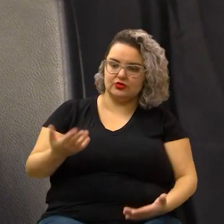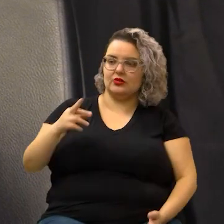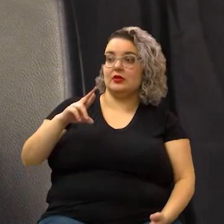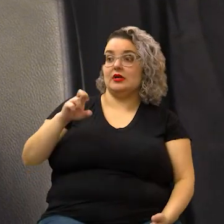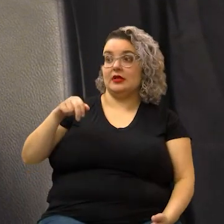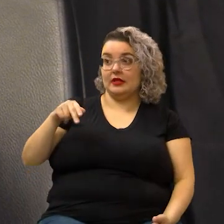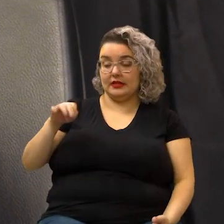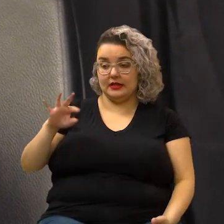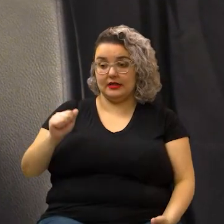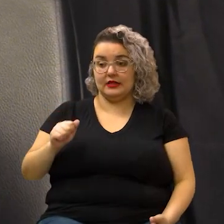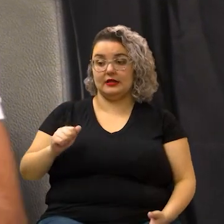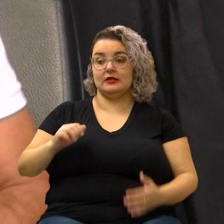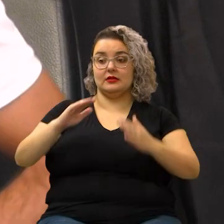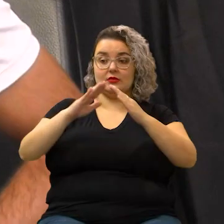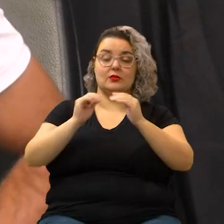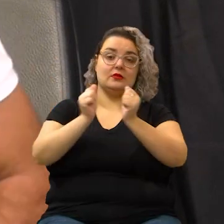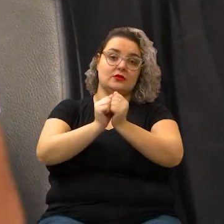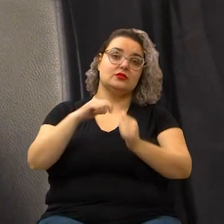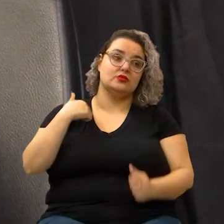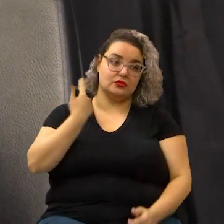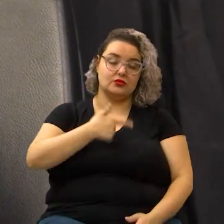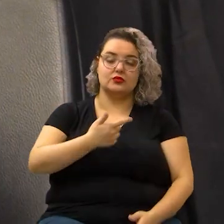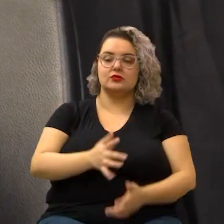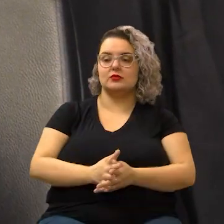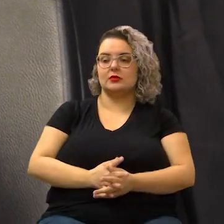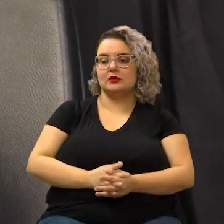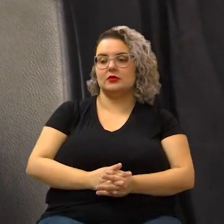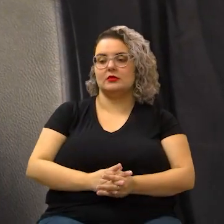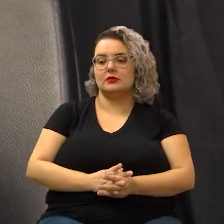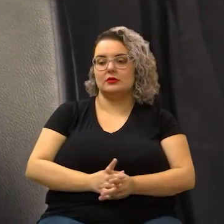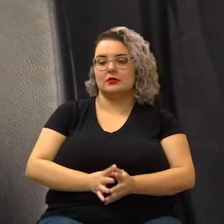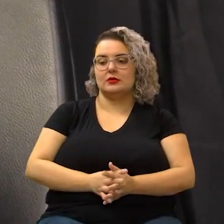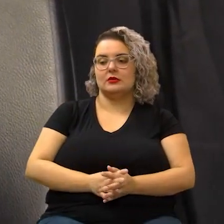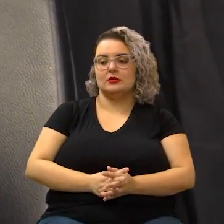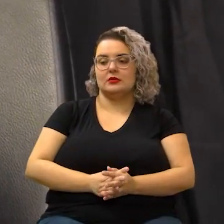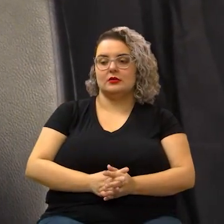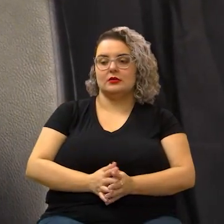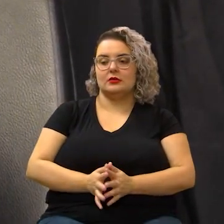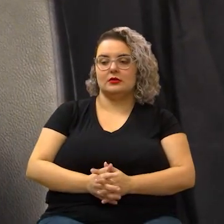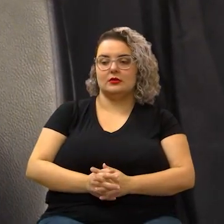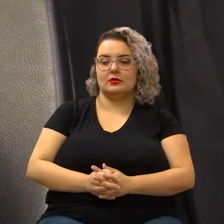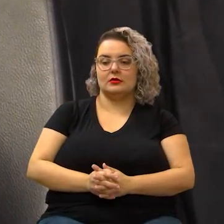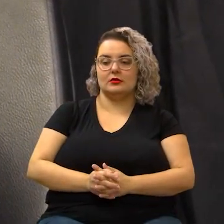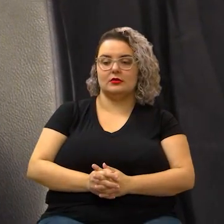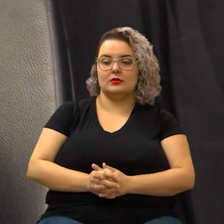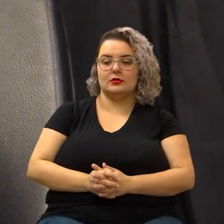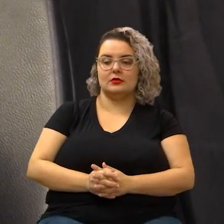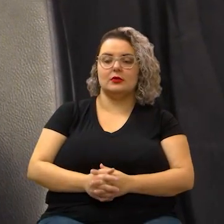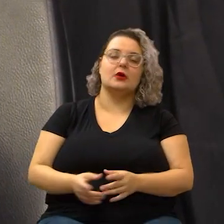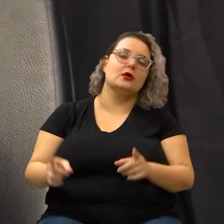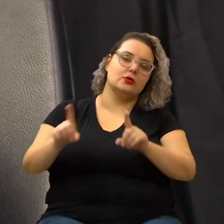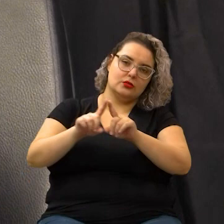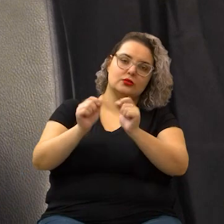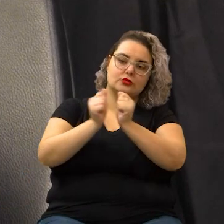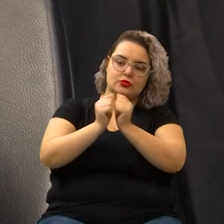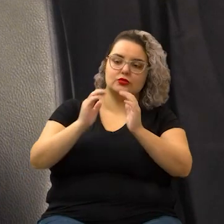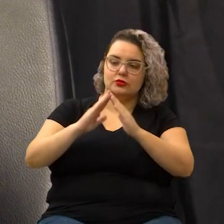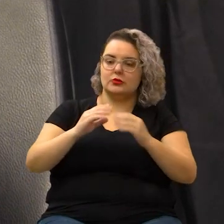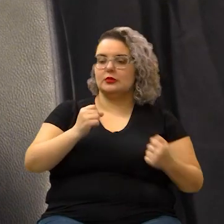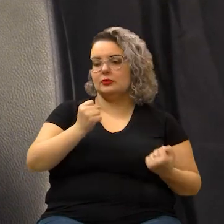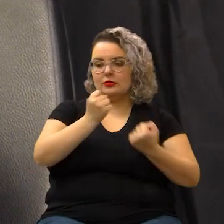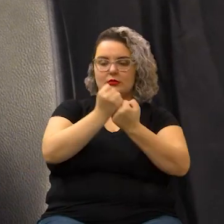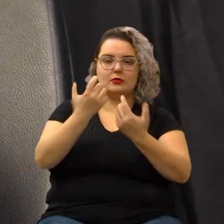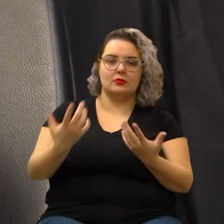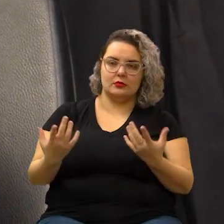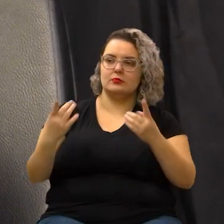ajudou muito a Renata, que morava com a gente também, né? A Renata veio morar com a gente, vou chegar lá, mas ela também deu